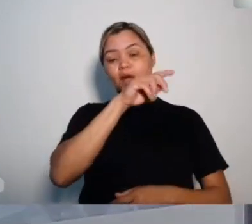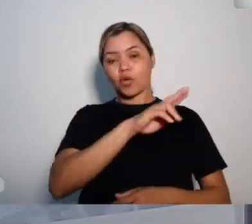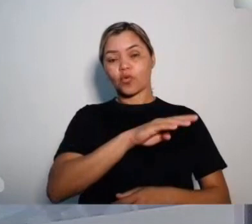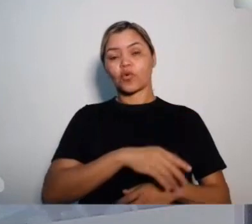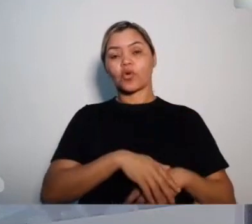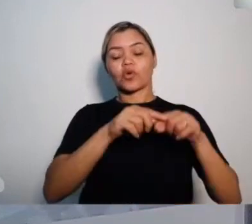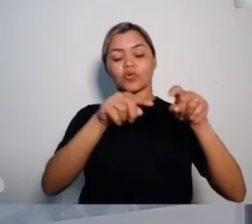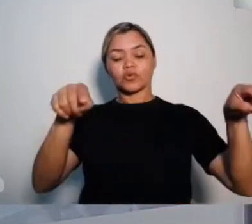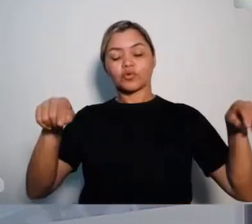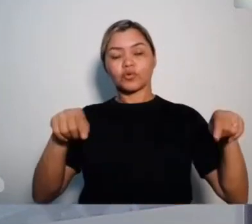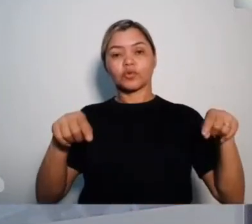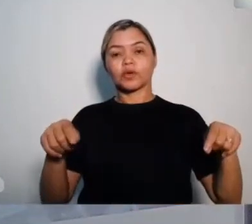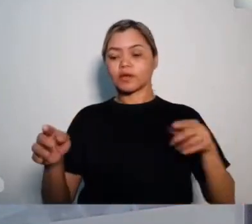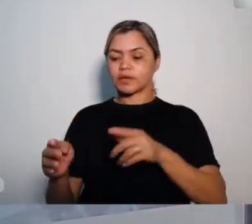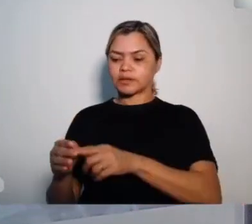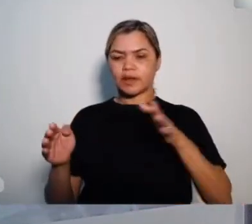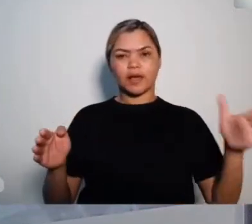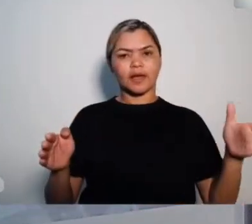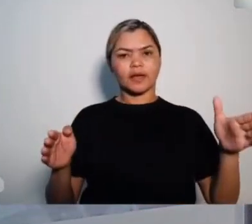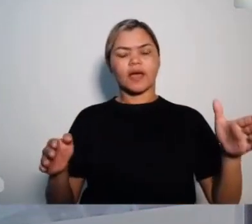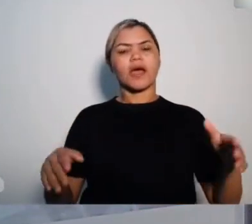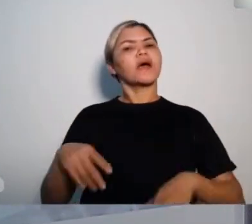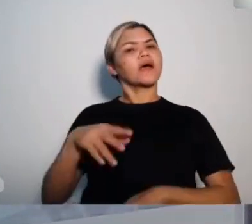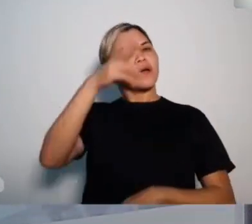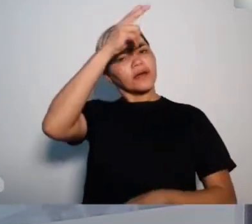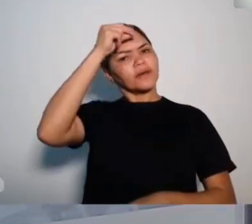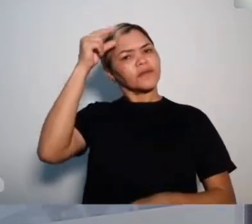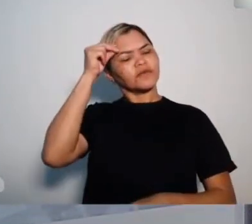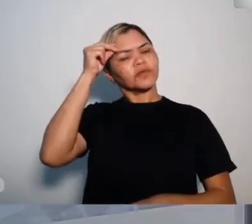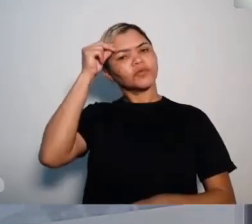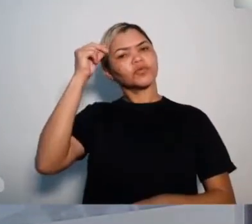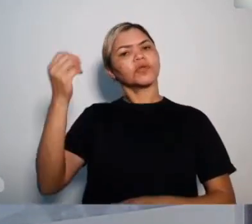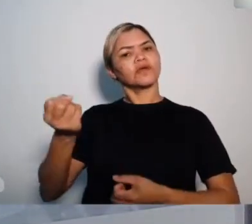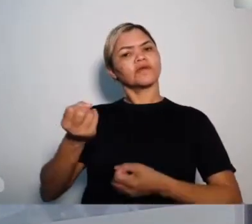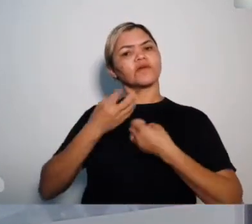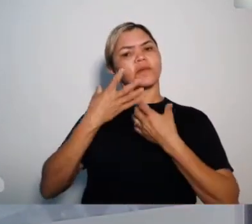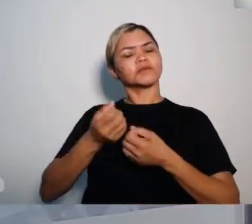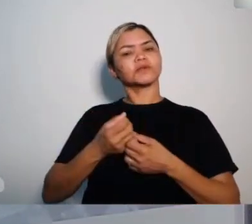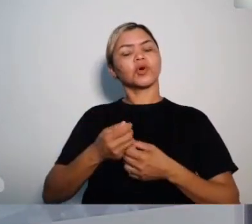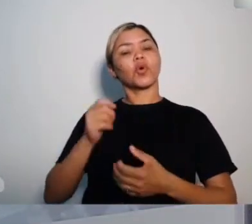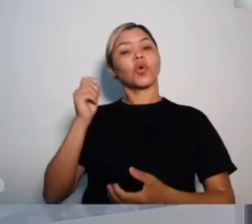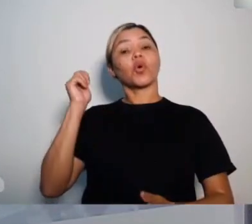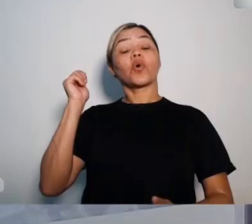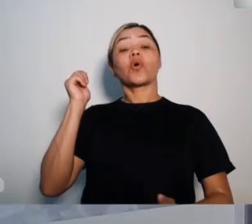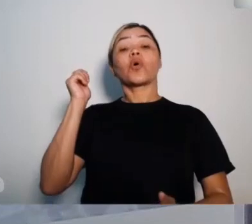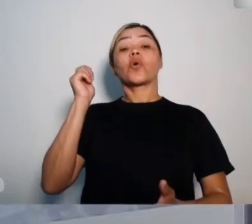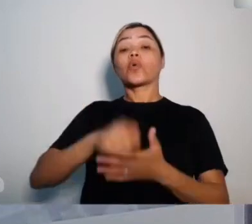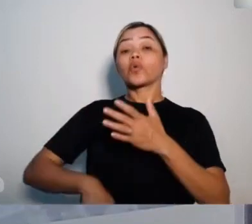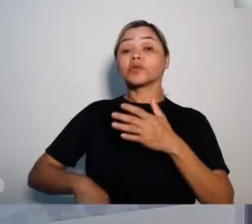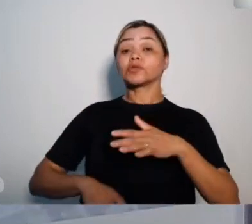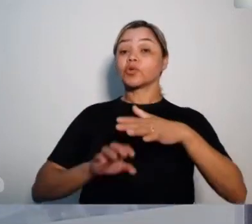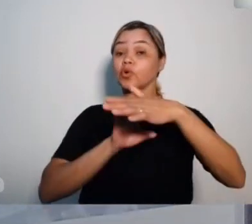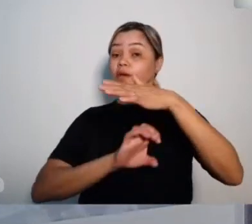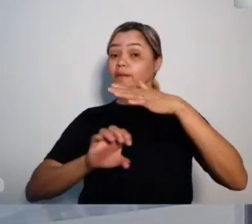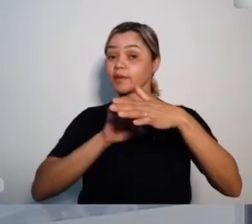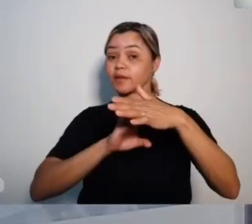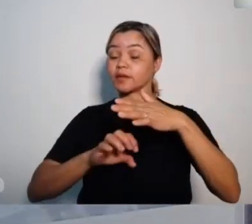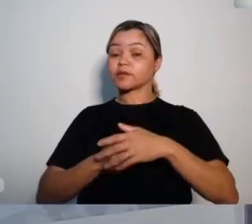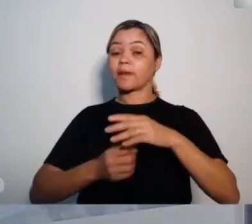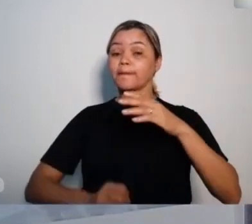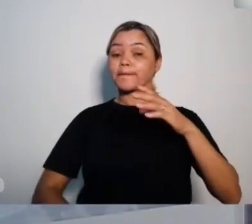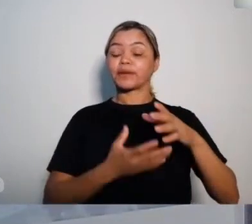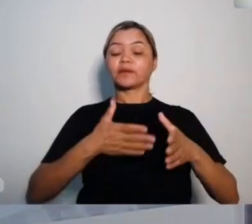prefeitura, pelas informações obtidas, contratou uma empresa, a empresa implantou as